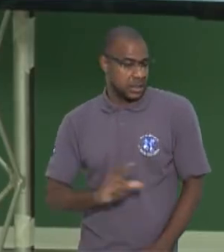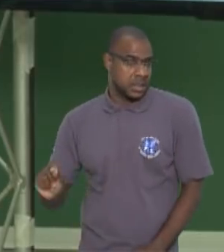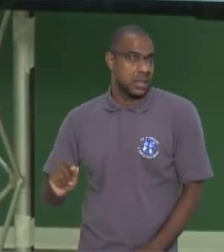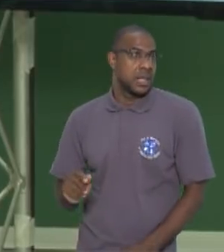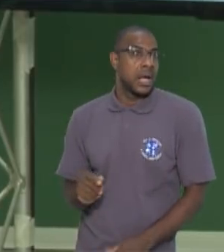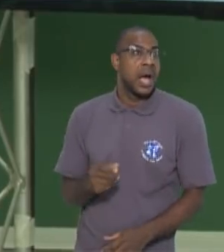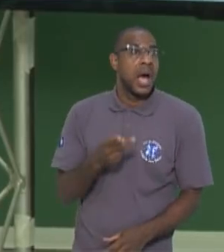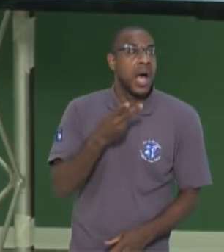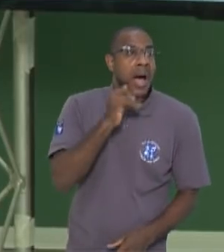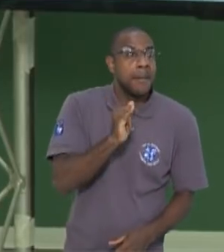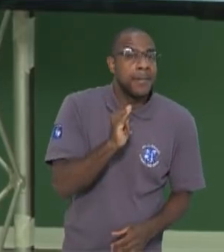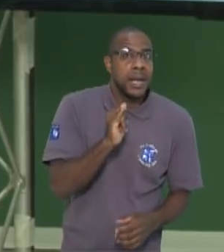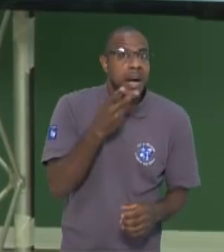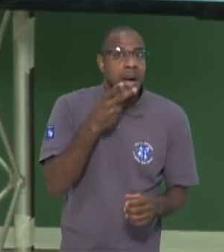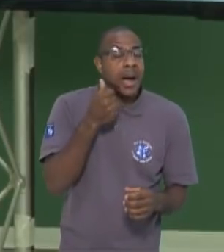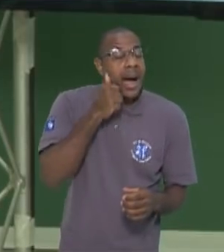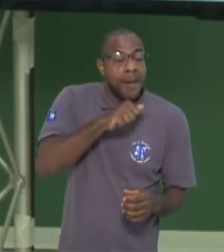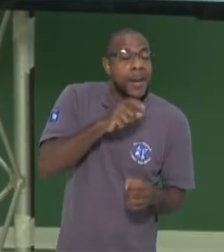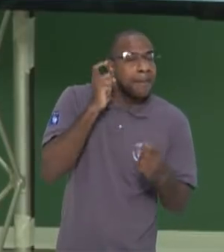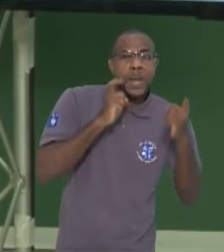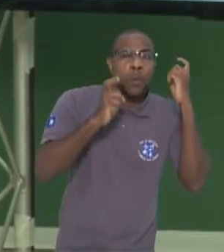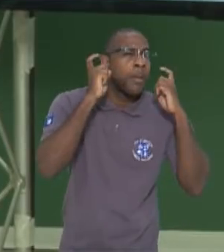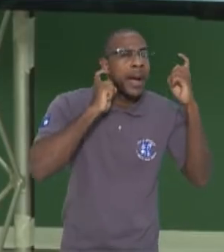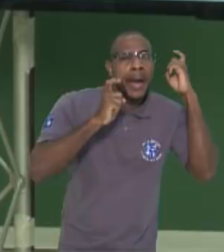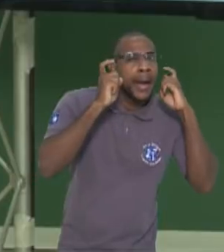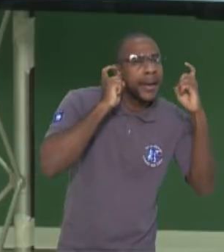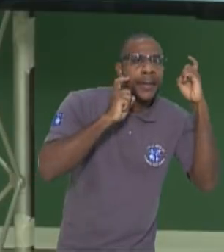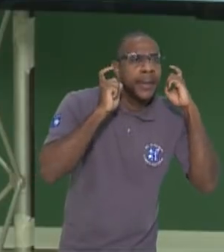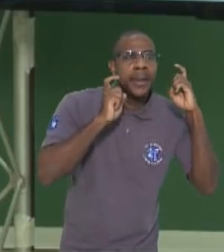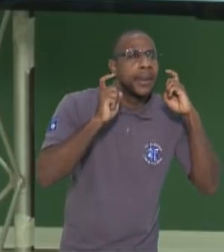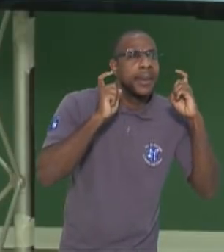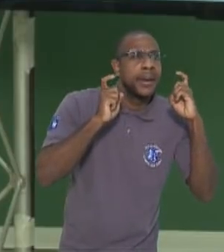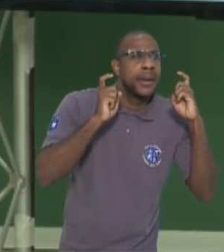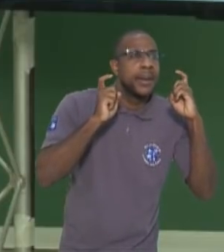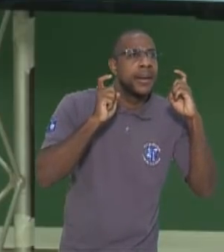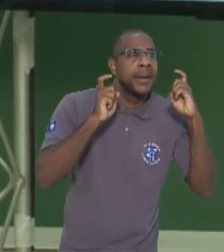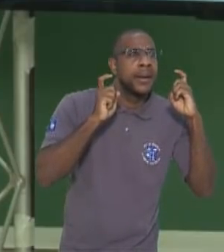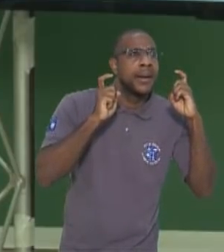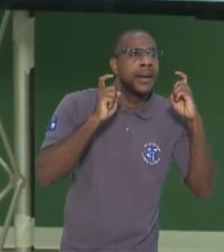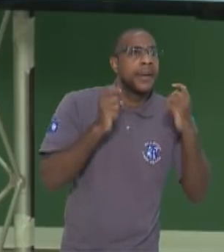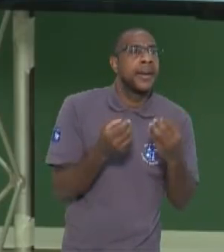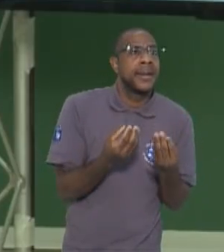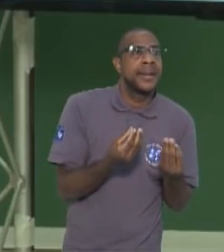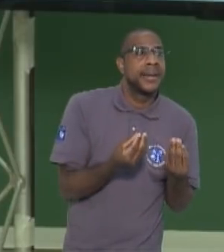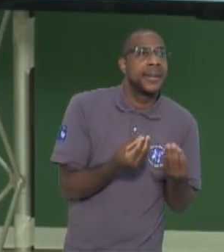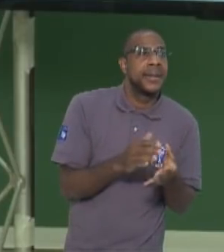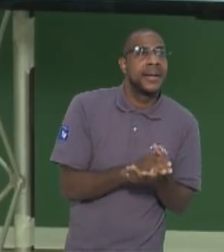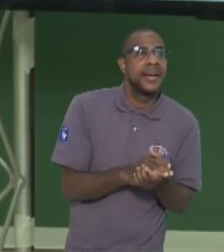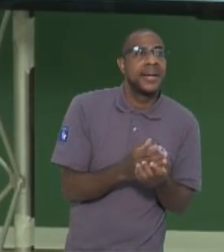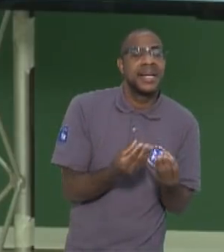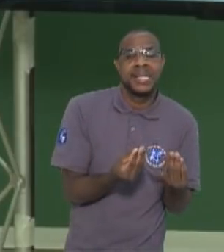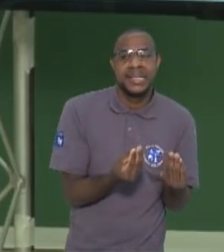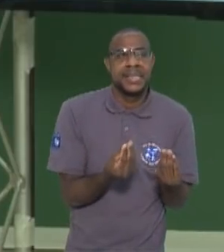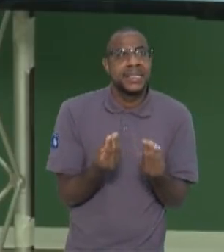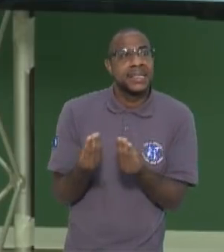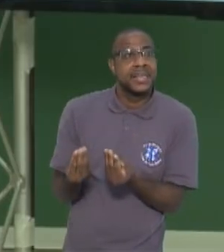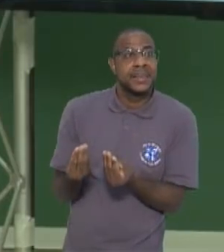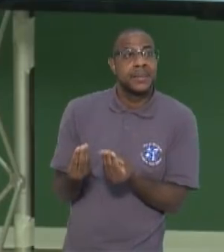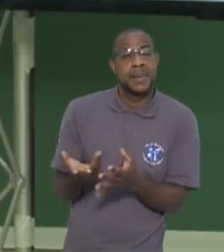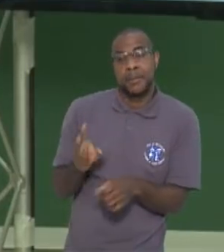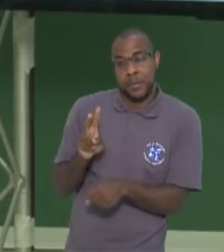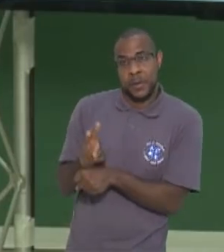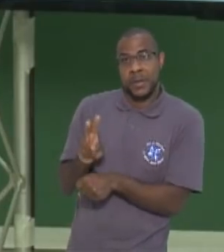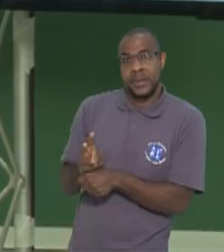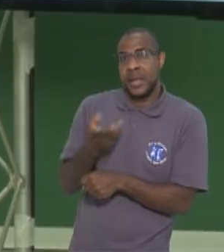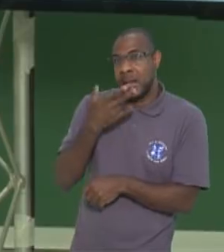mães preocupadas, né, com o bem-estar do filho, elas entregavam um Muiractã, acreditando que aquilo protegeria a